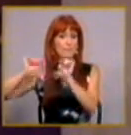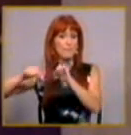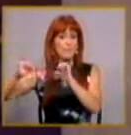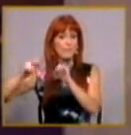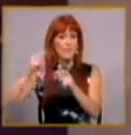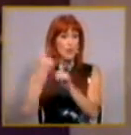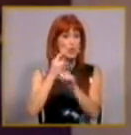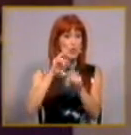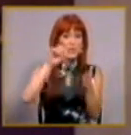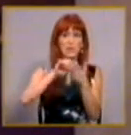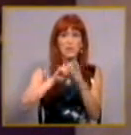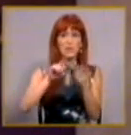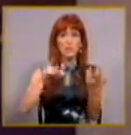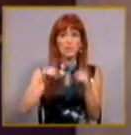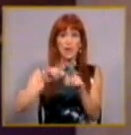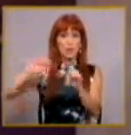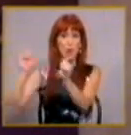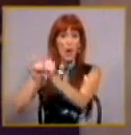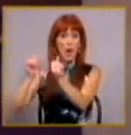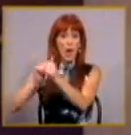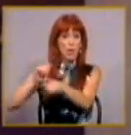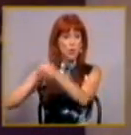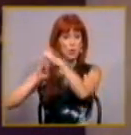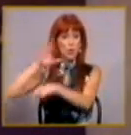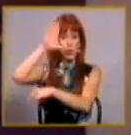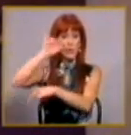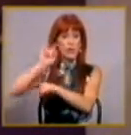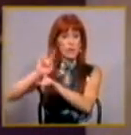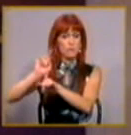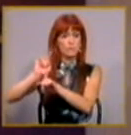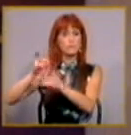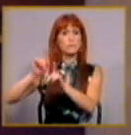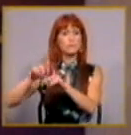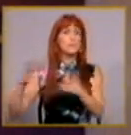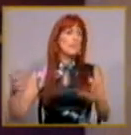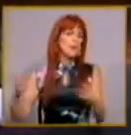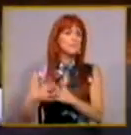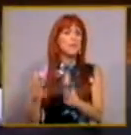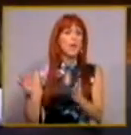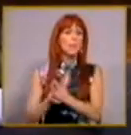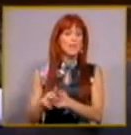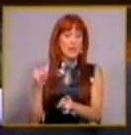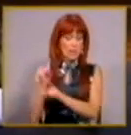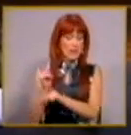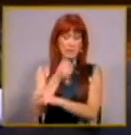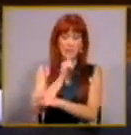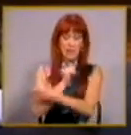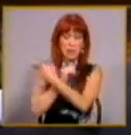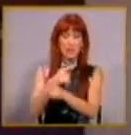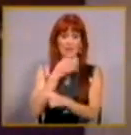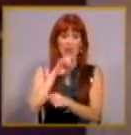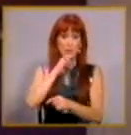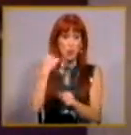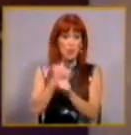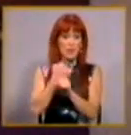questões centrais tem estado ao lado do Governo para também aprovar essas mesmas medidas. Podemos falar do